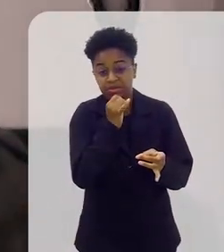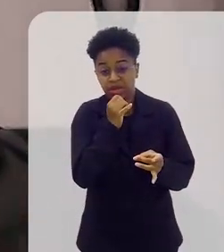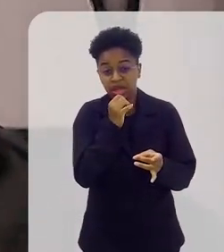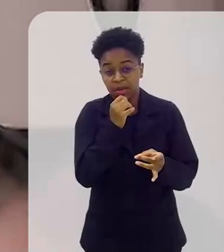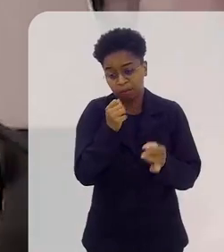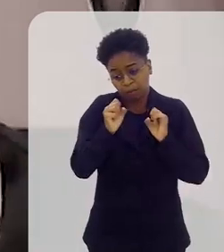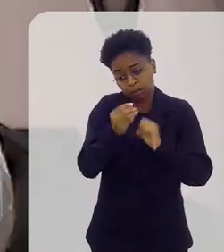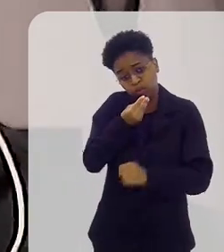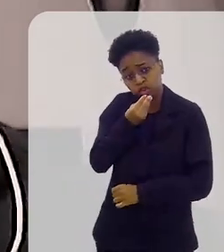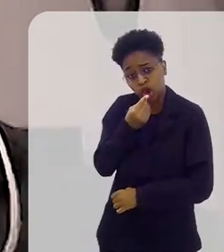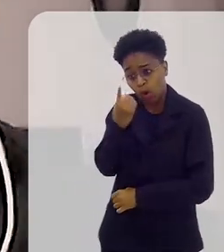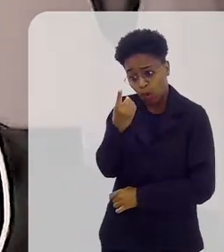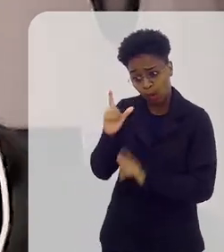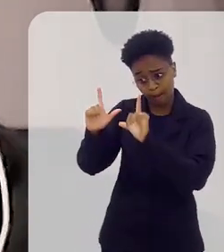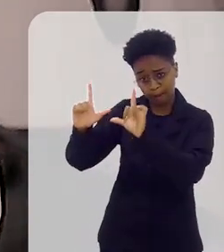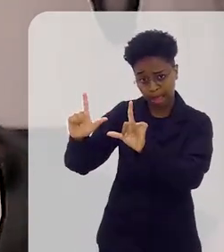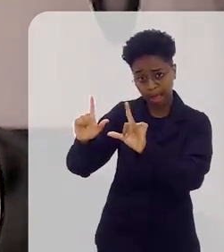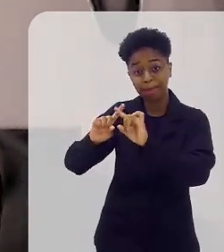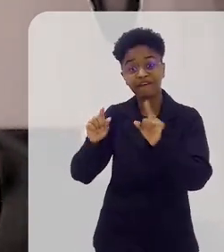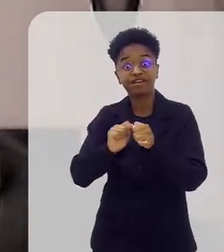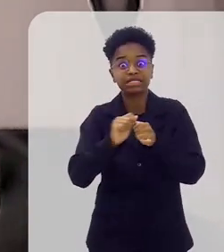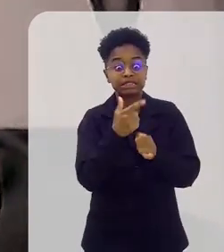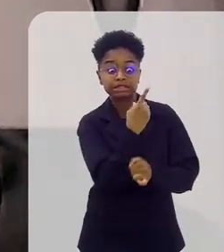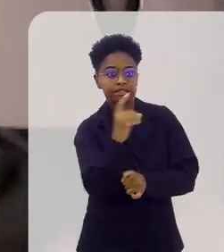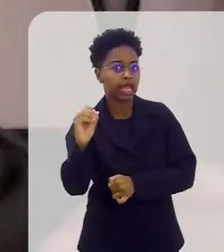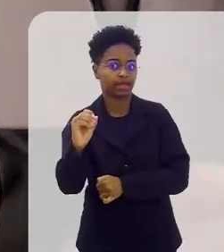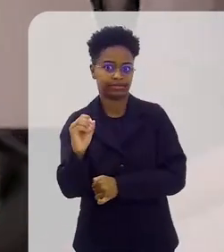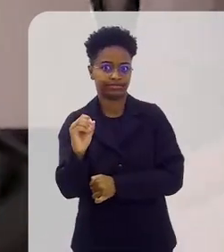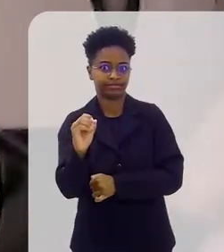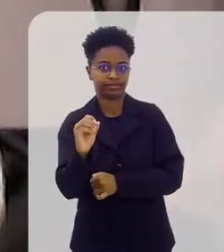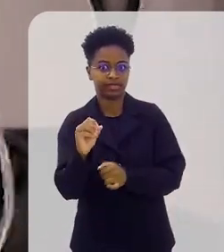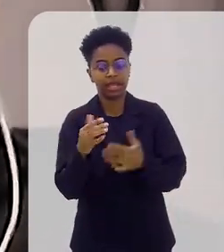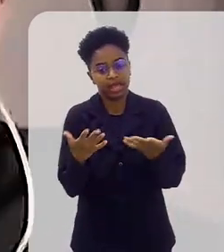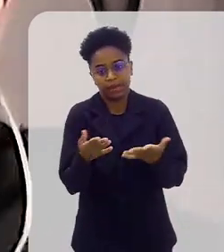uma placa, ele botava 100 placas de acetato. Em vez de